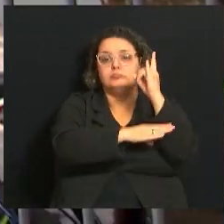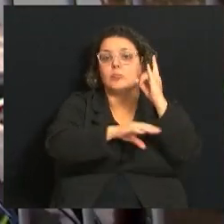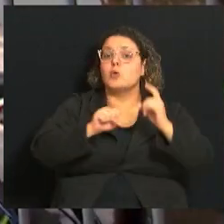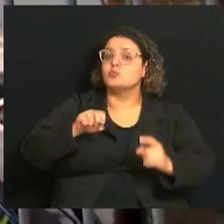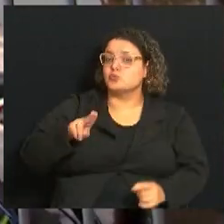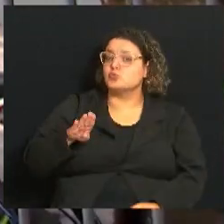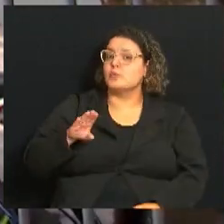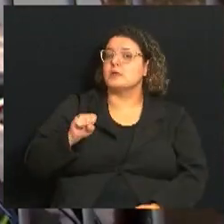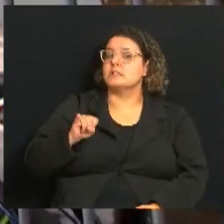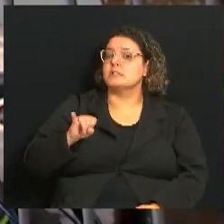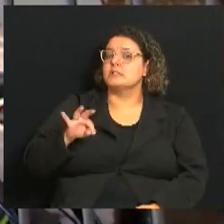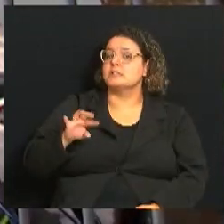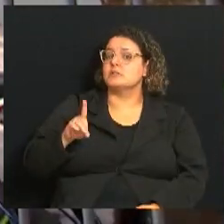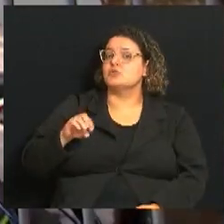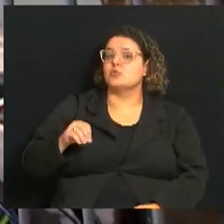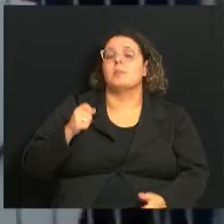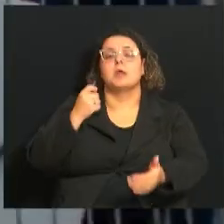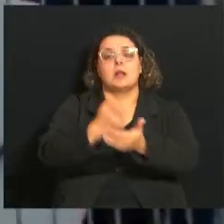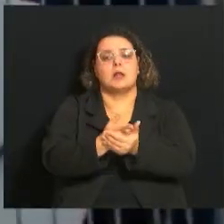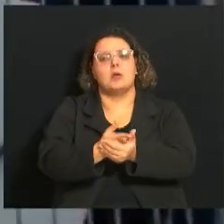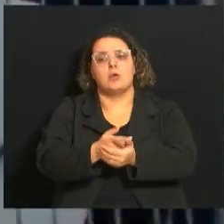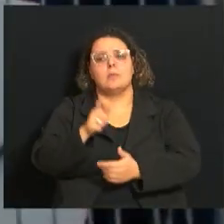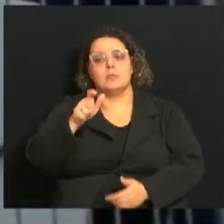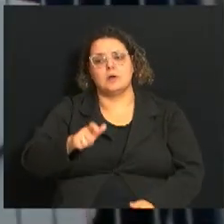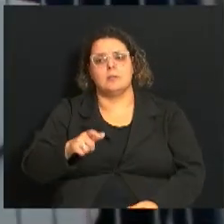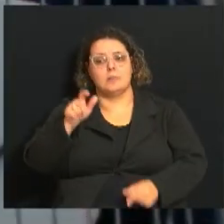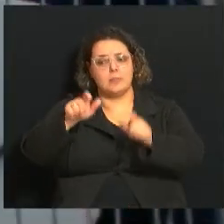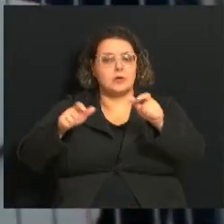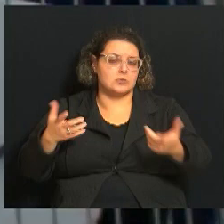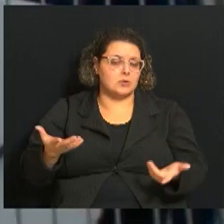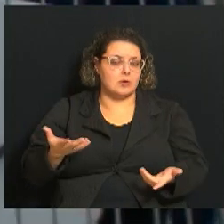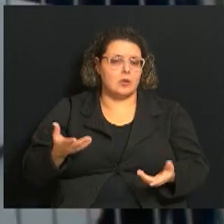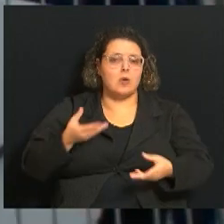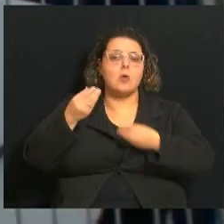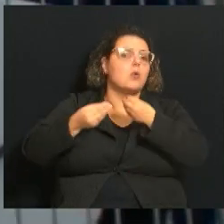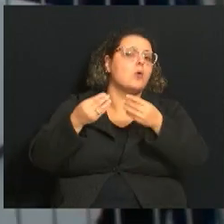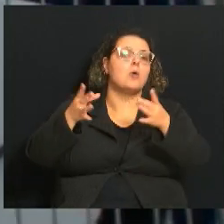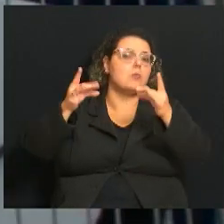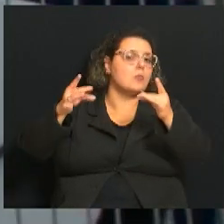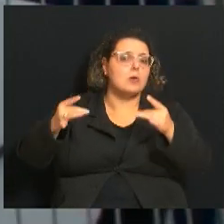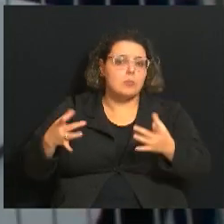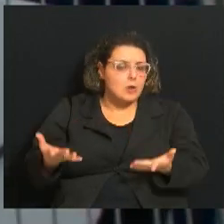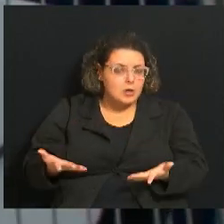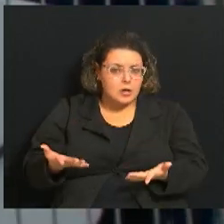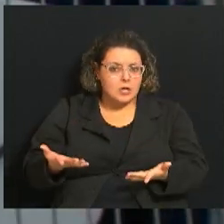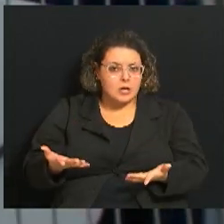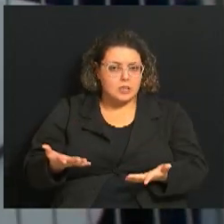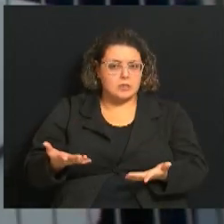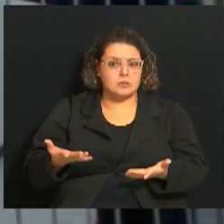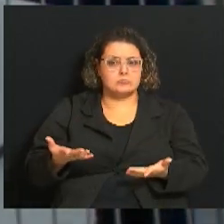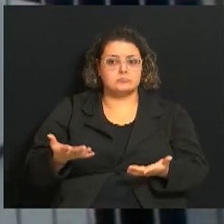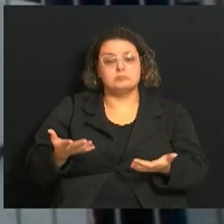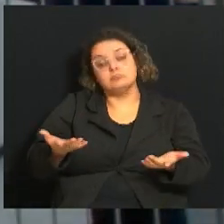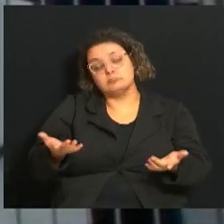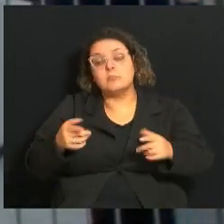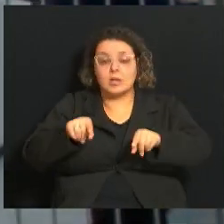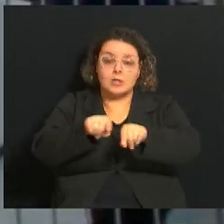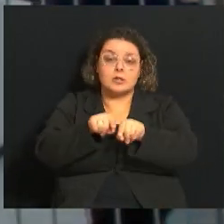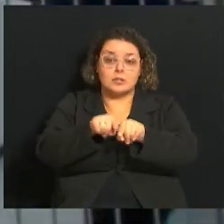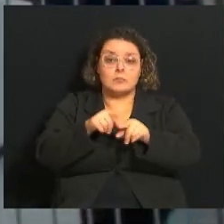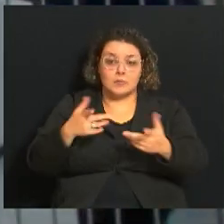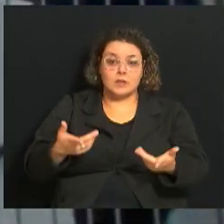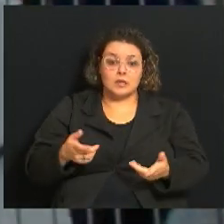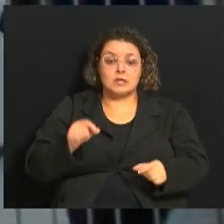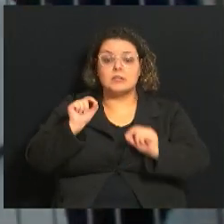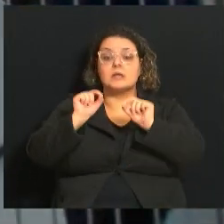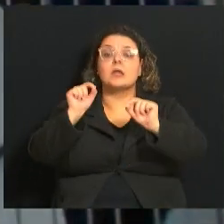do imóvel pelo interessado. Então a gente quer saber como é feito, quais são os critérios, inclusive para quem são essas